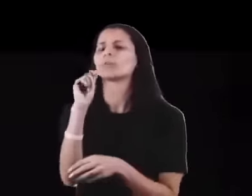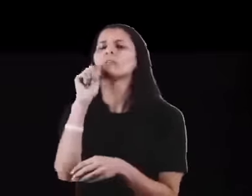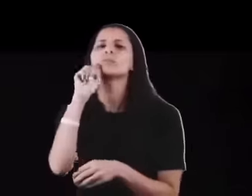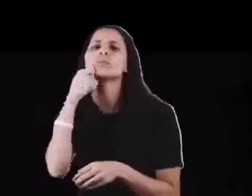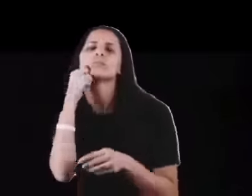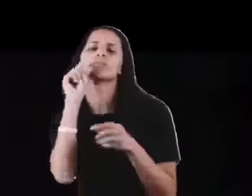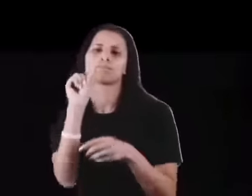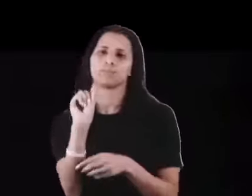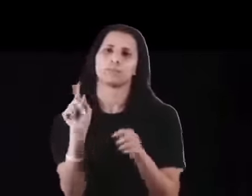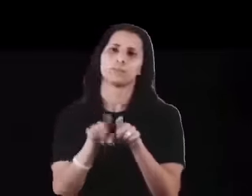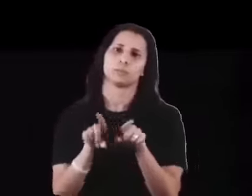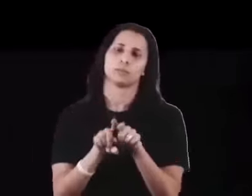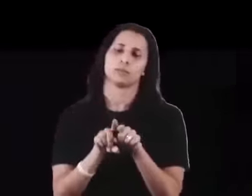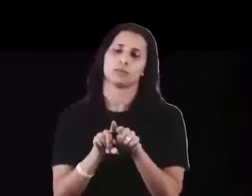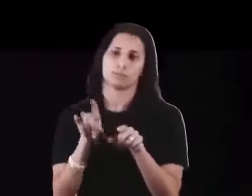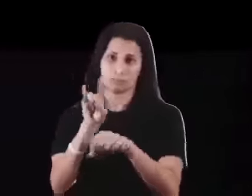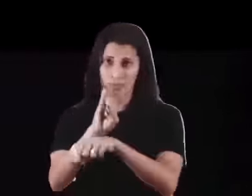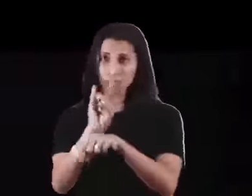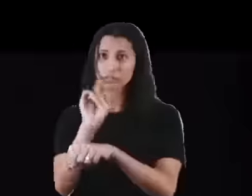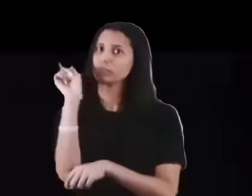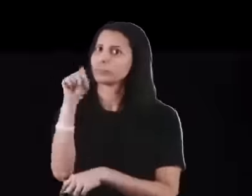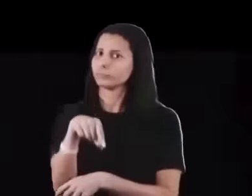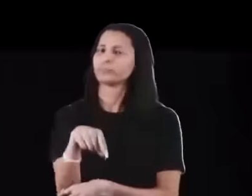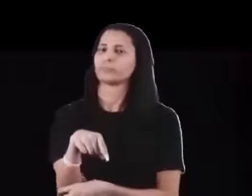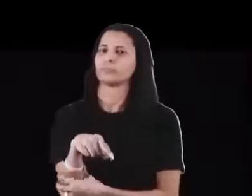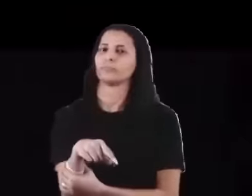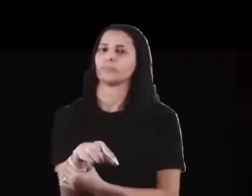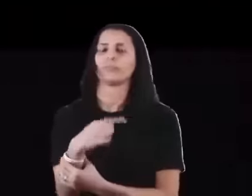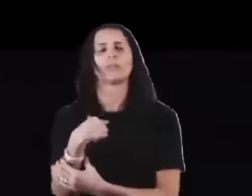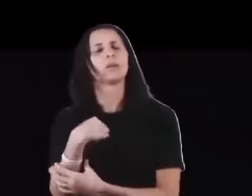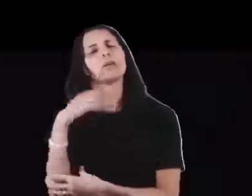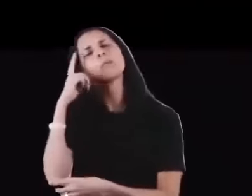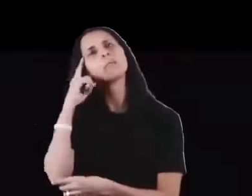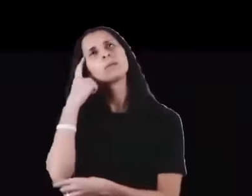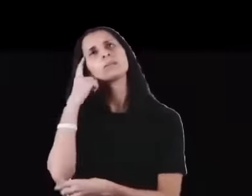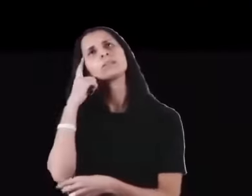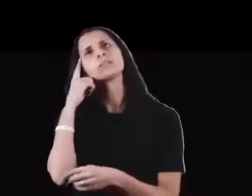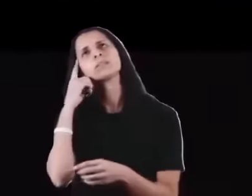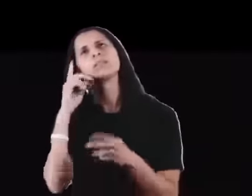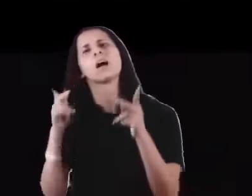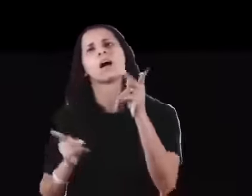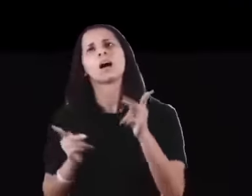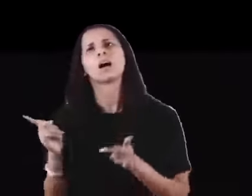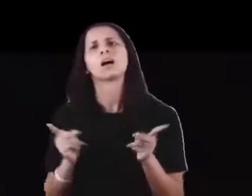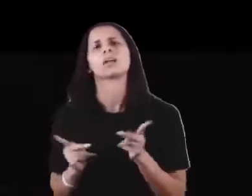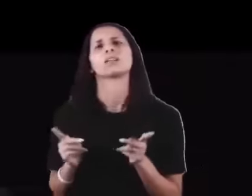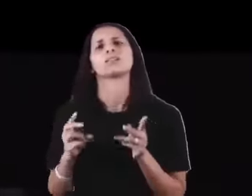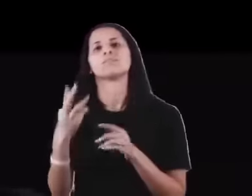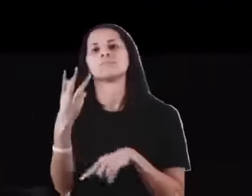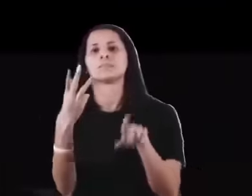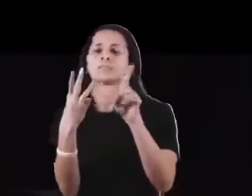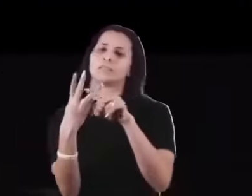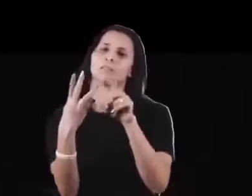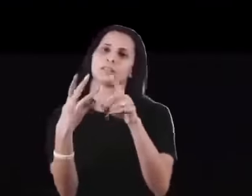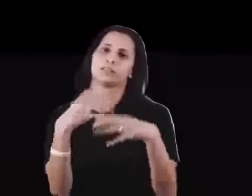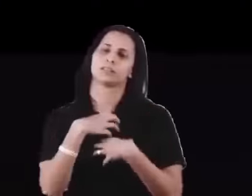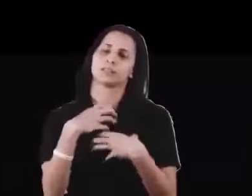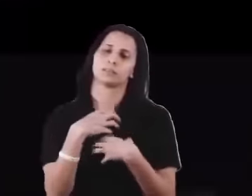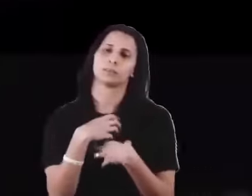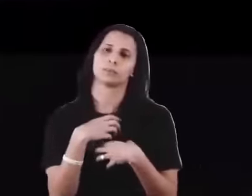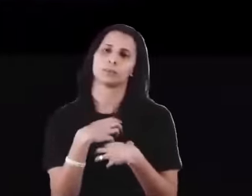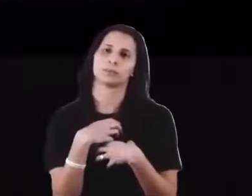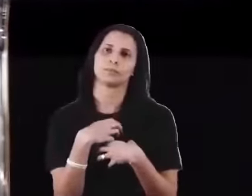traição não sei o que é Oi e aí eu penso que a gatinha teve um terceiro tipo de sentimento de